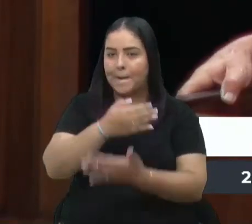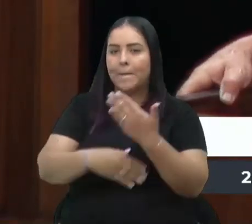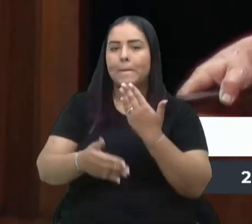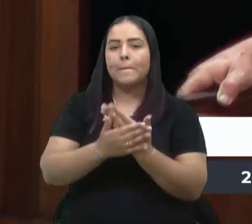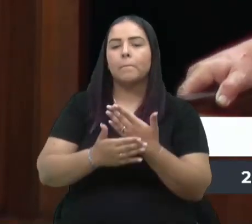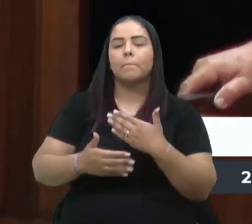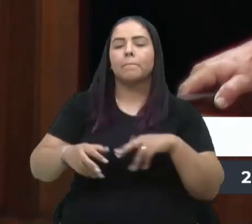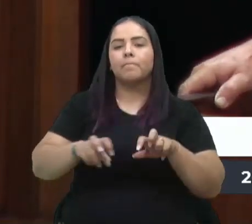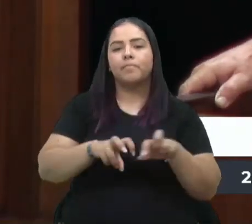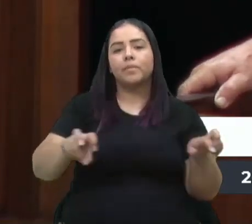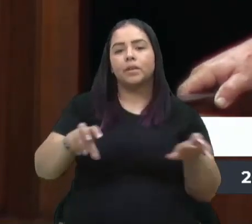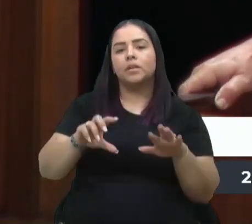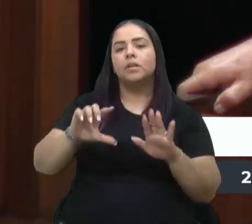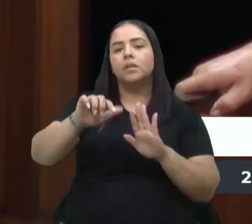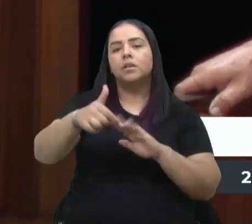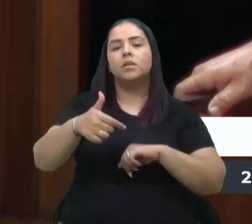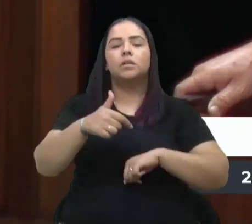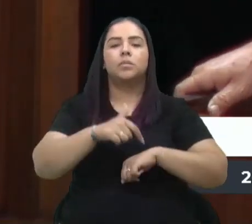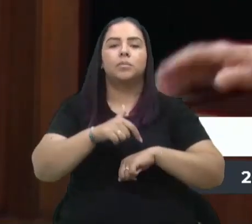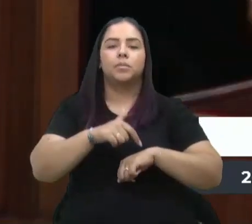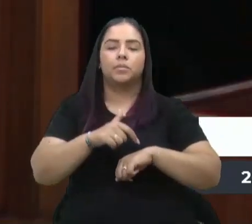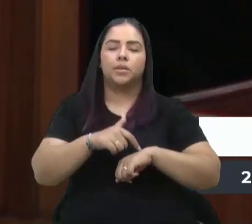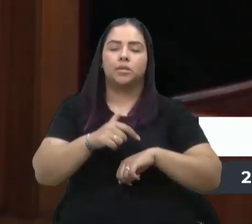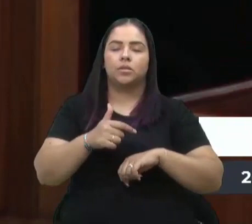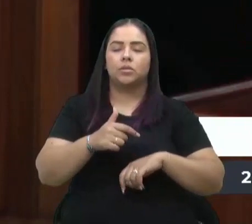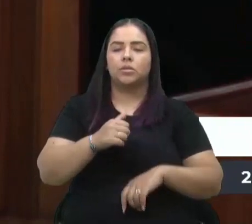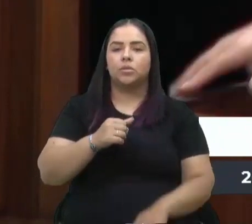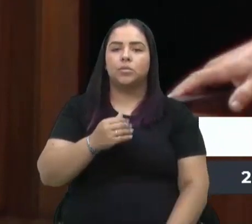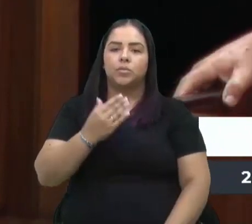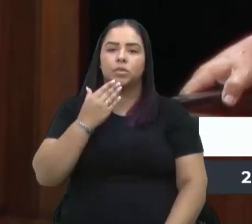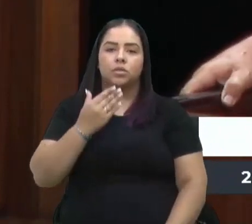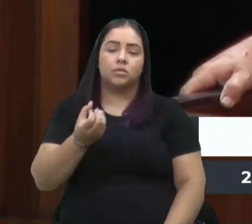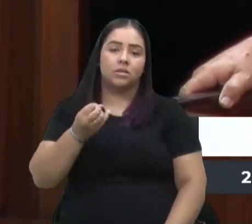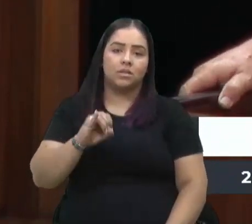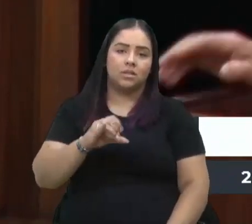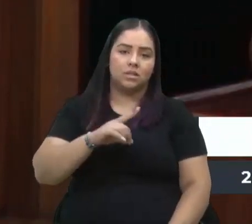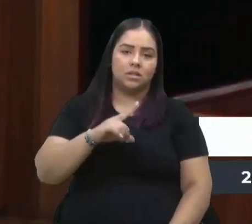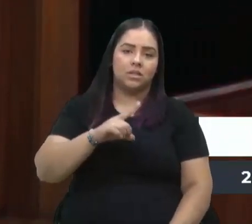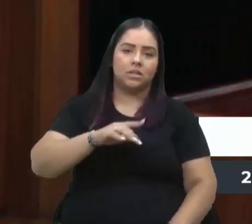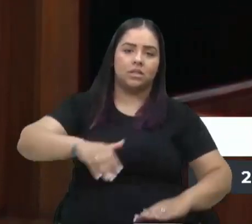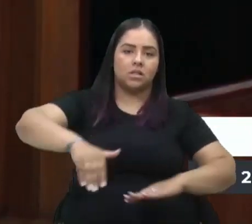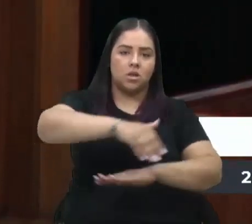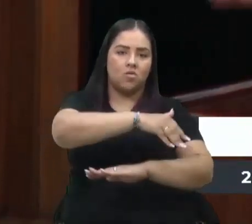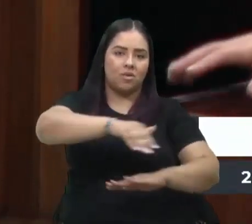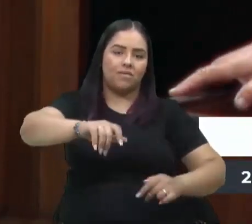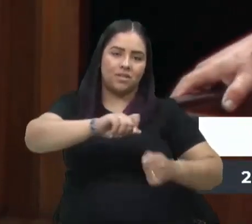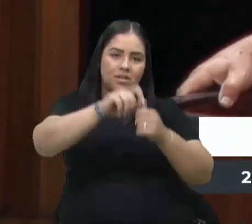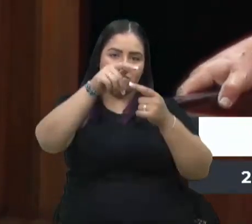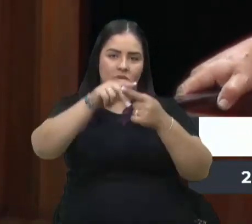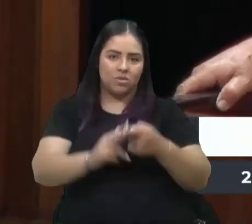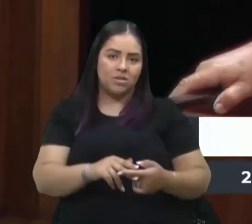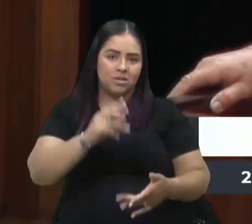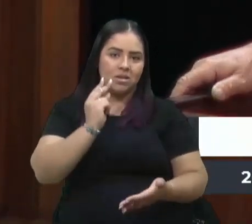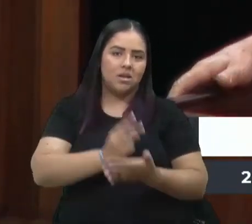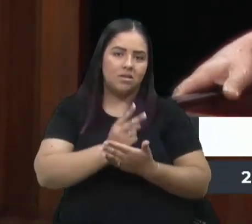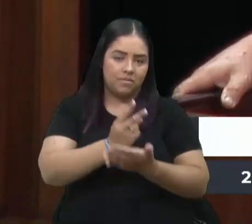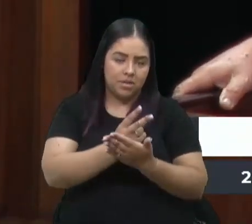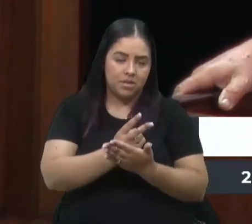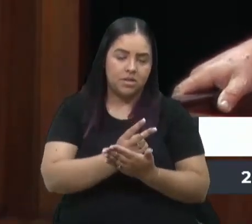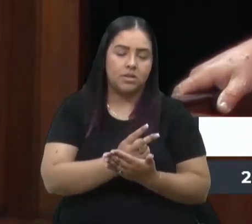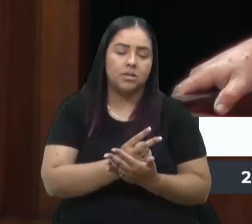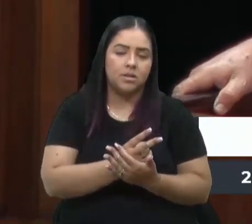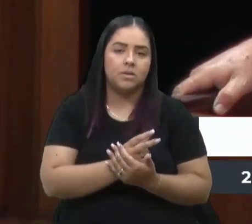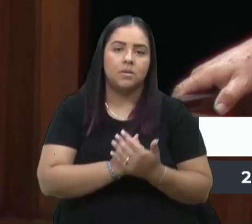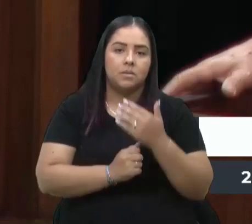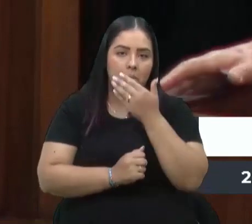primeiro momento foi sugerido até eu que como tem essas estradas que são feitas manutenção praticamente da vida toda, que